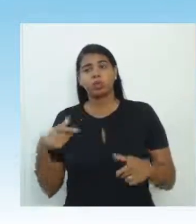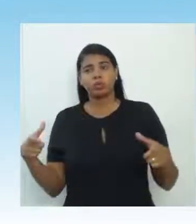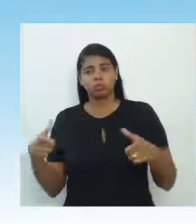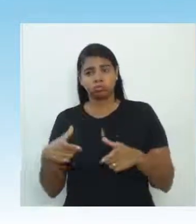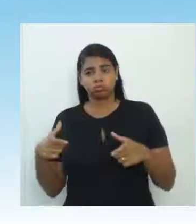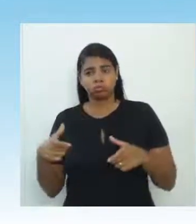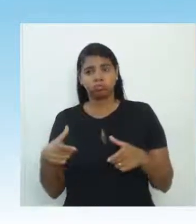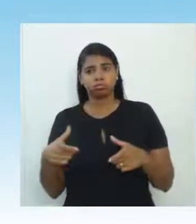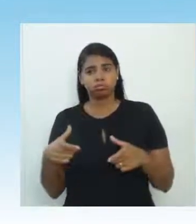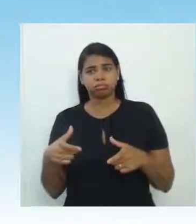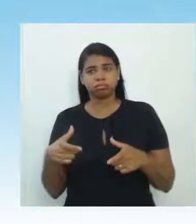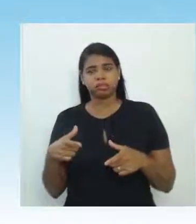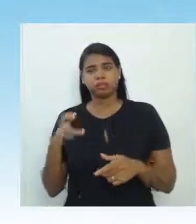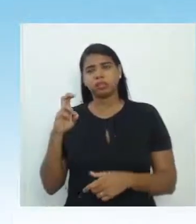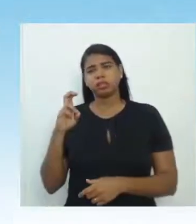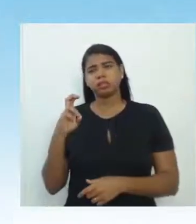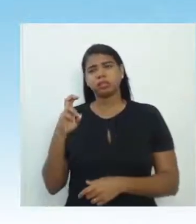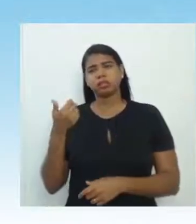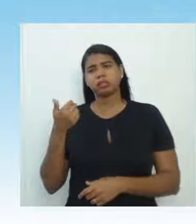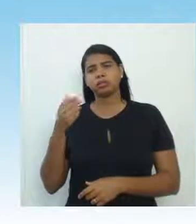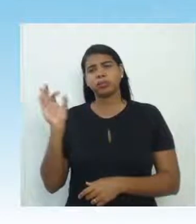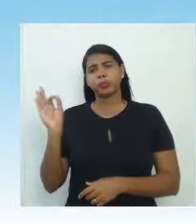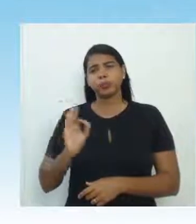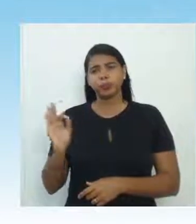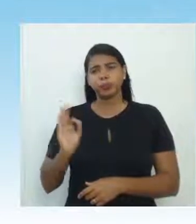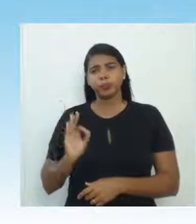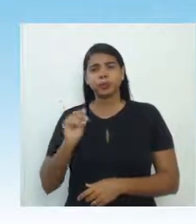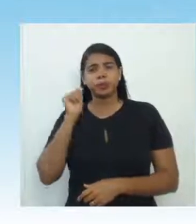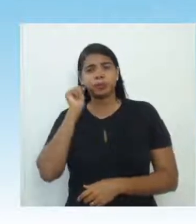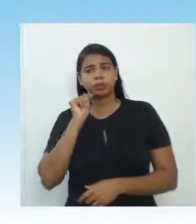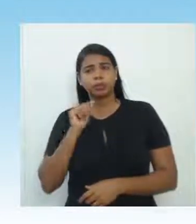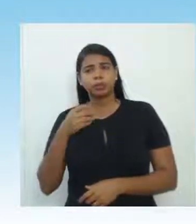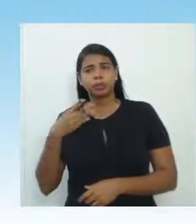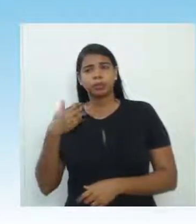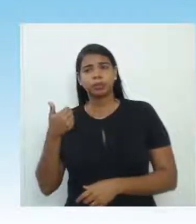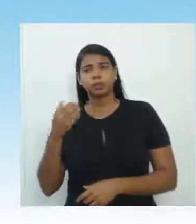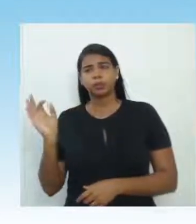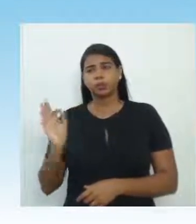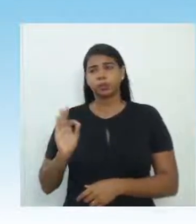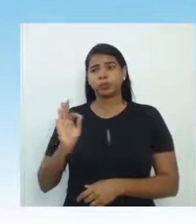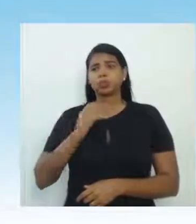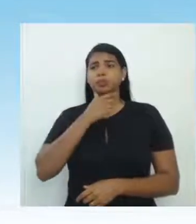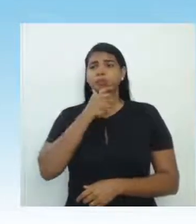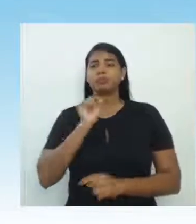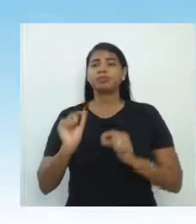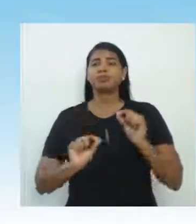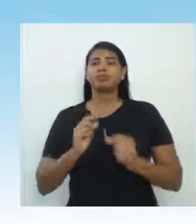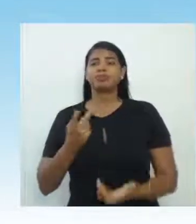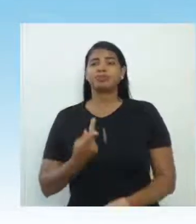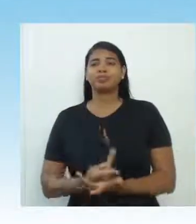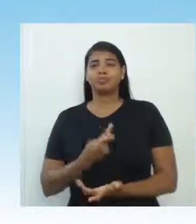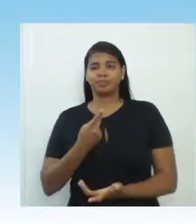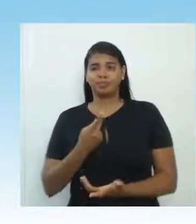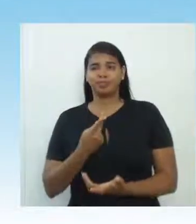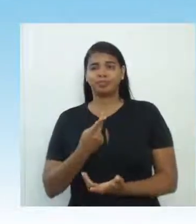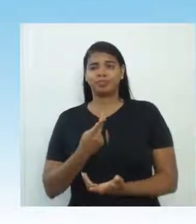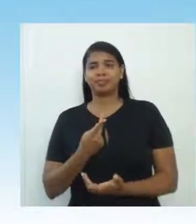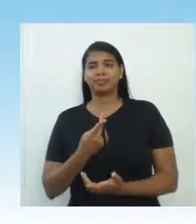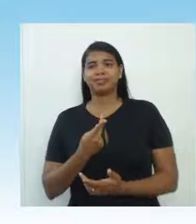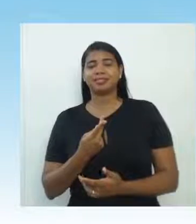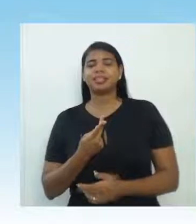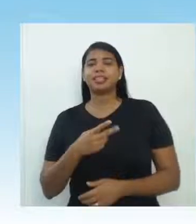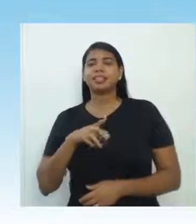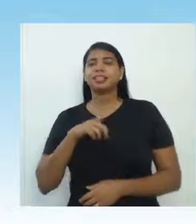Quantitativamente. Tem quase 51% de mulheres e quase 49% de homens, né? E o que acontece? Infelizmente, a gente ainda tem